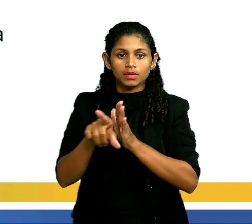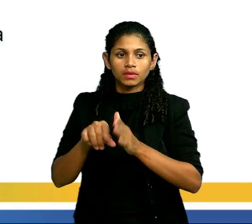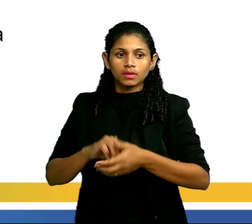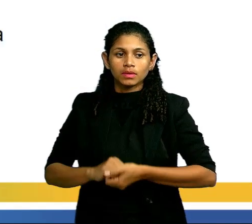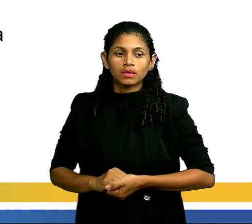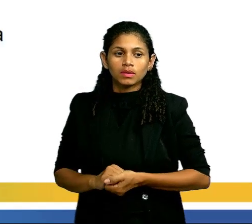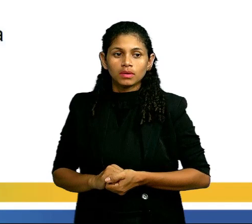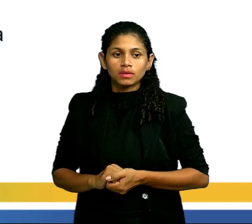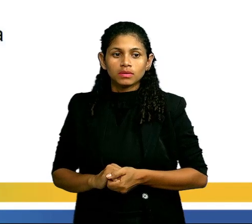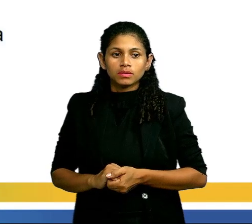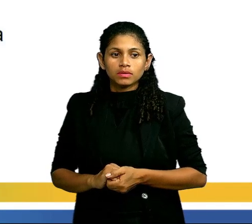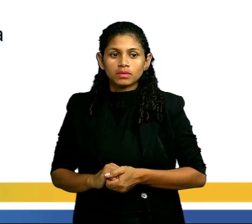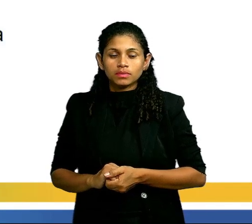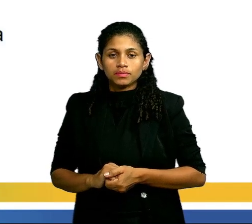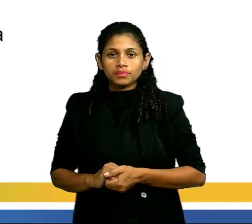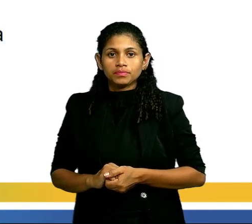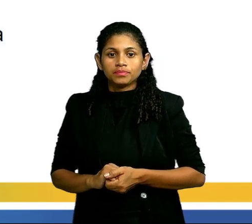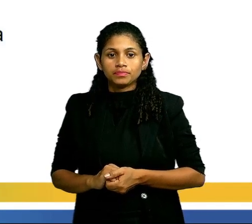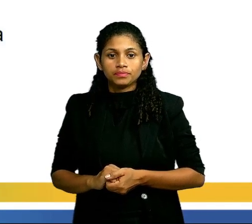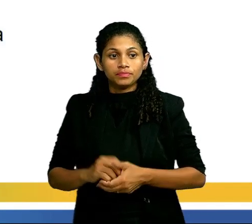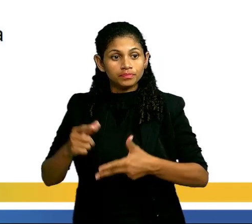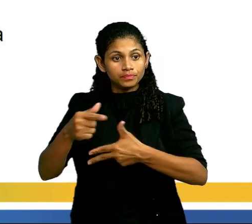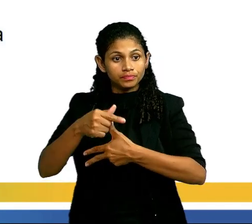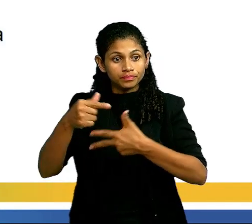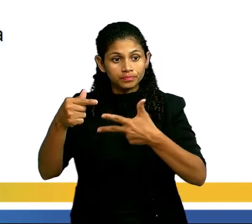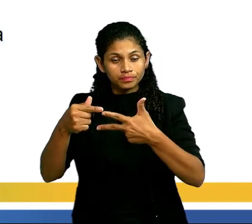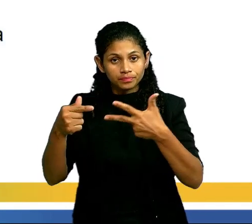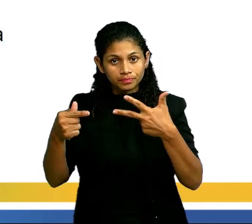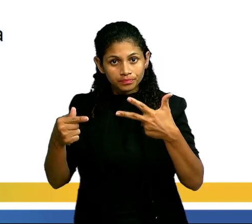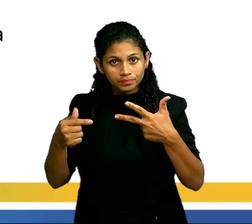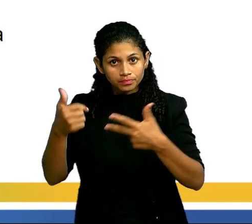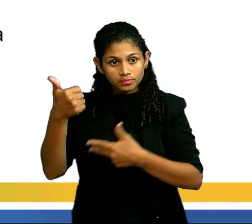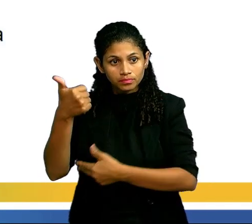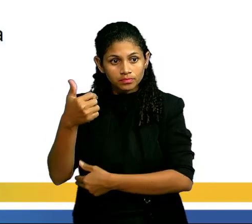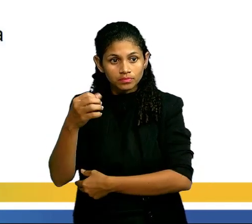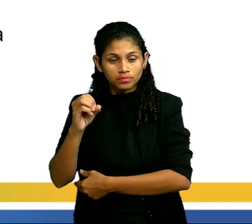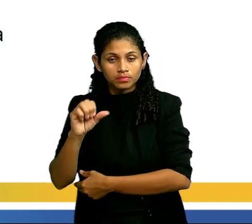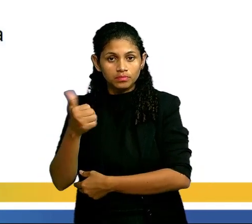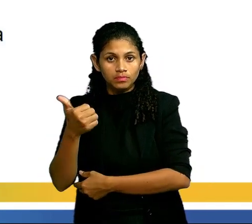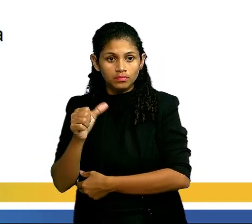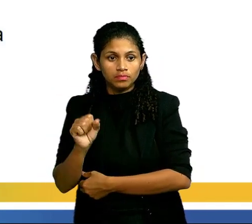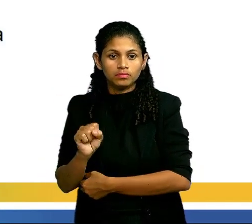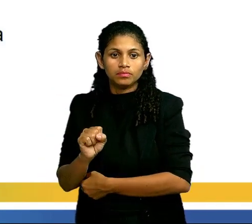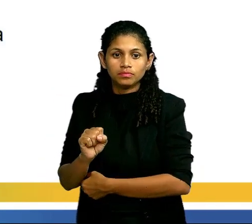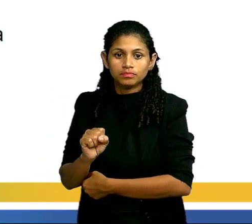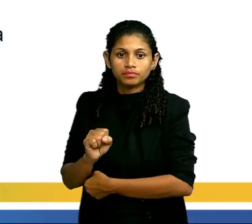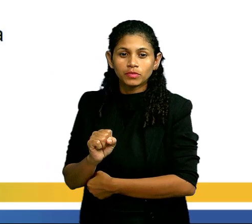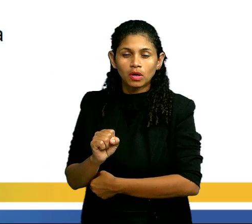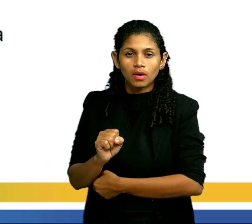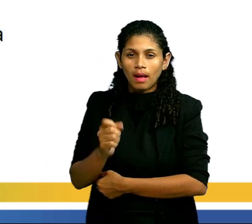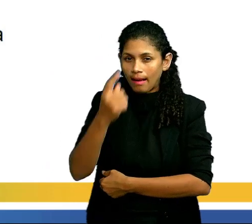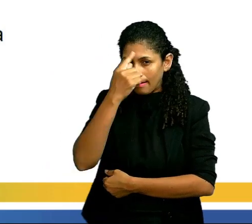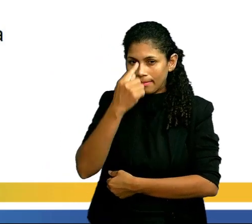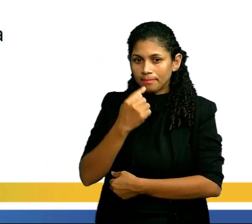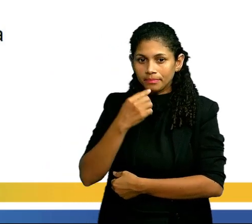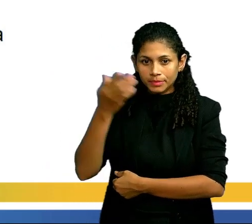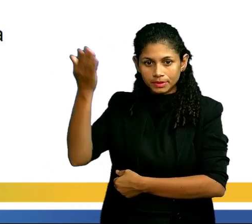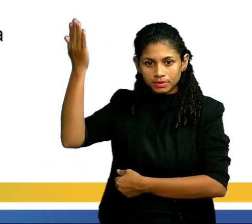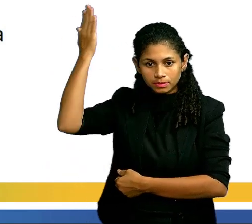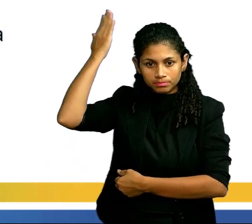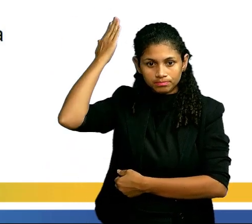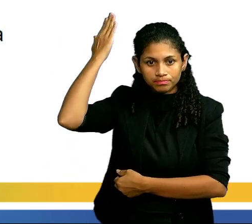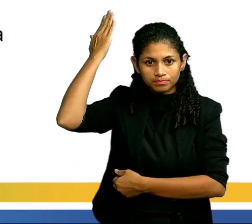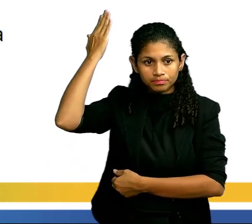Na próxima questão, nós temos uma questão do Enem 2018, que vai dizer o seguinte: o grafeno é uma forma alotrópica do